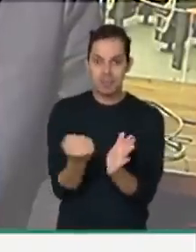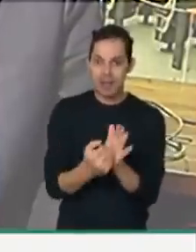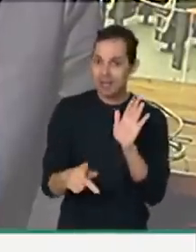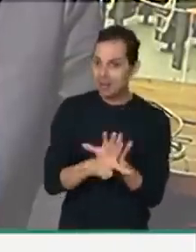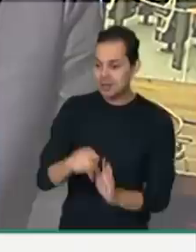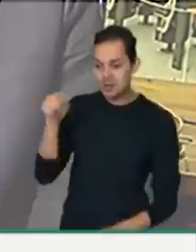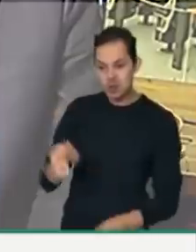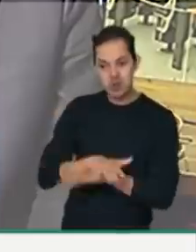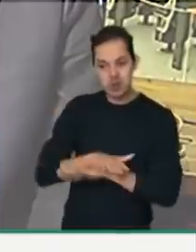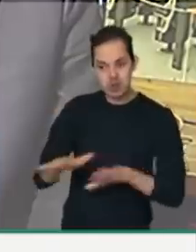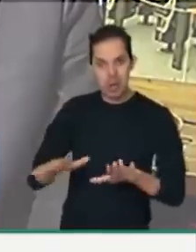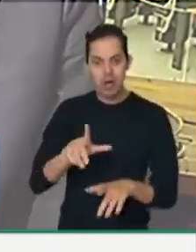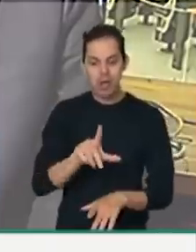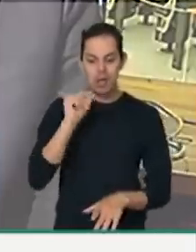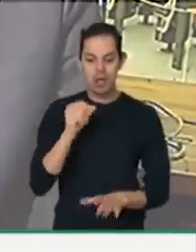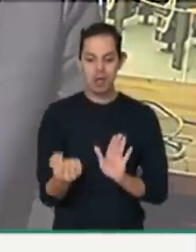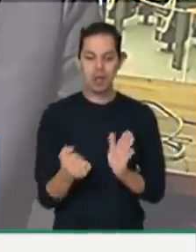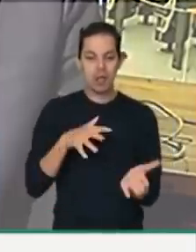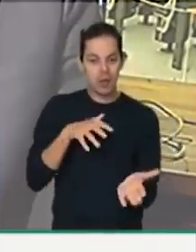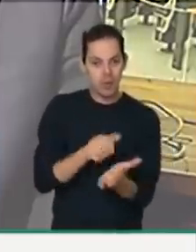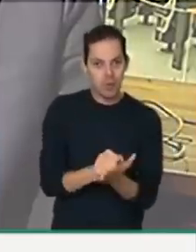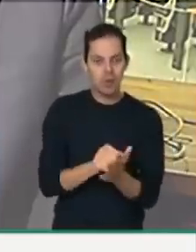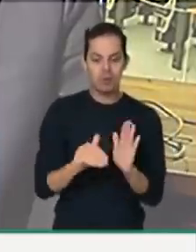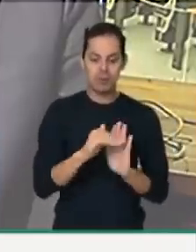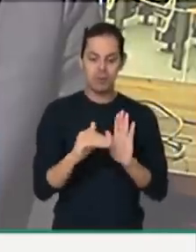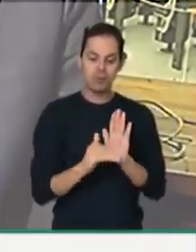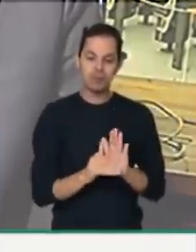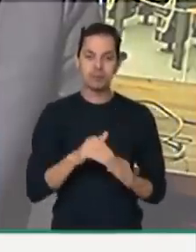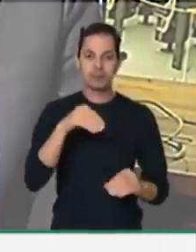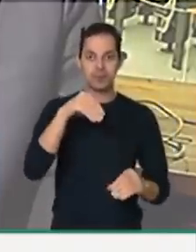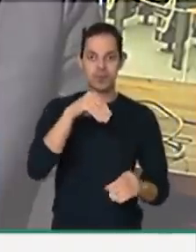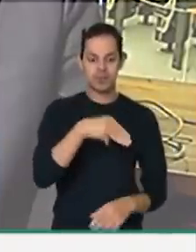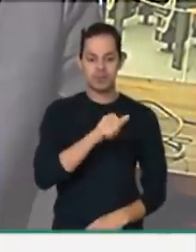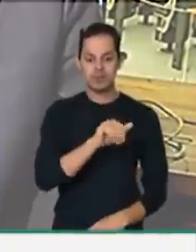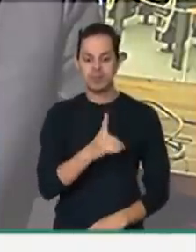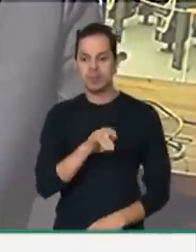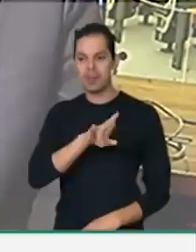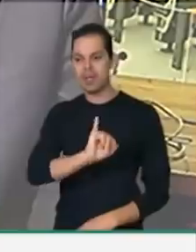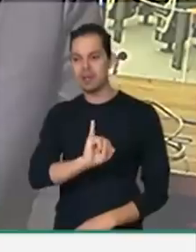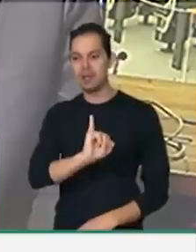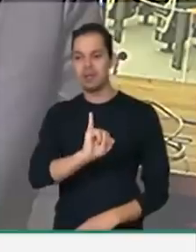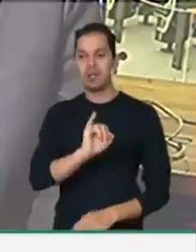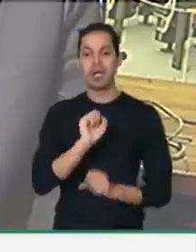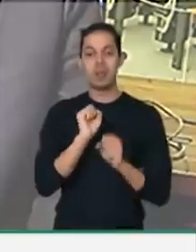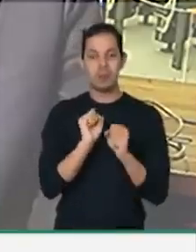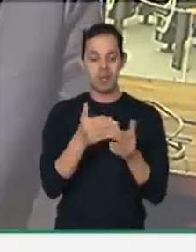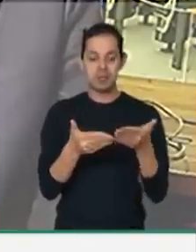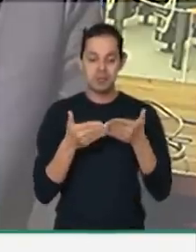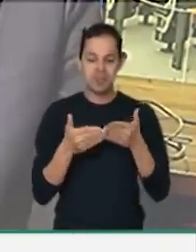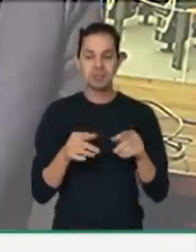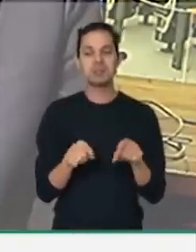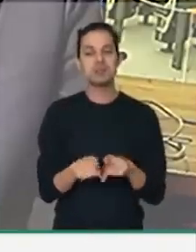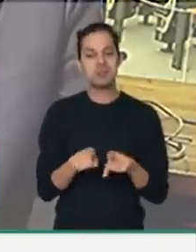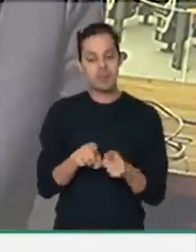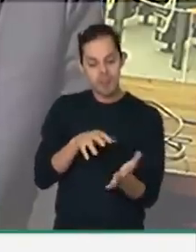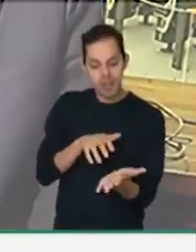quando faz a opção de registrar via o protocolo de Madrid, ela pode pedir ao mesmo tempo esse